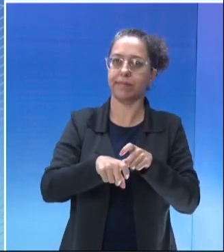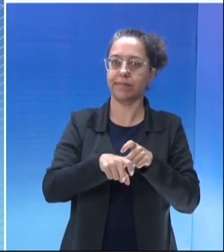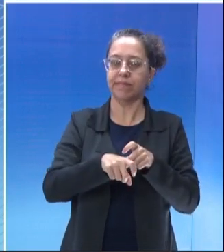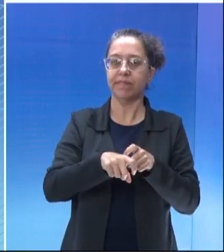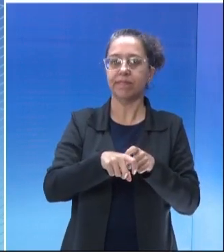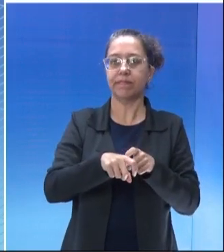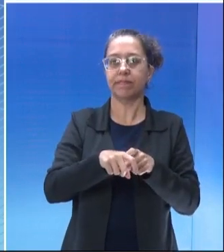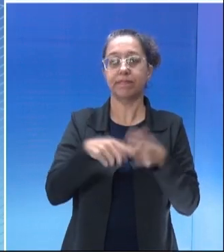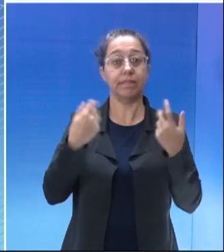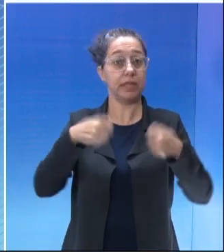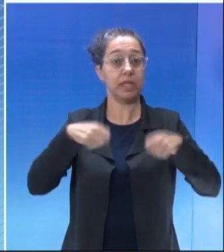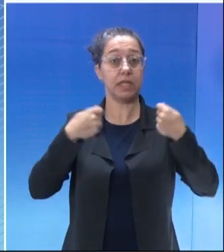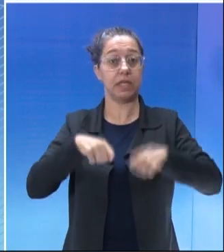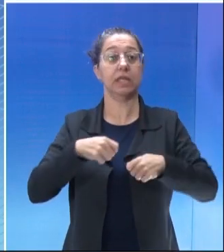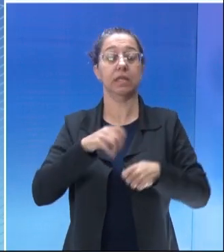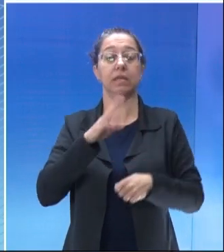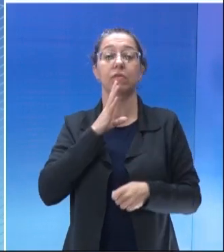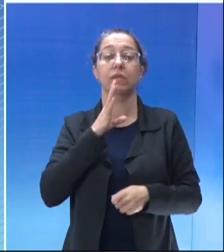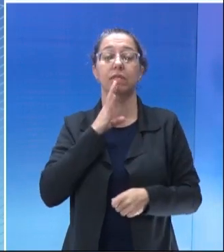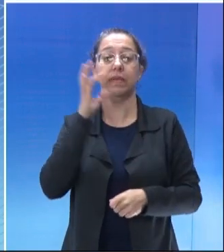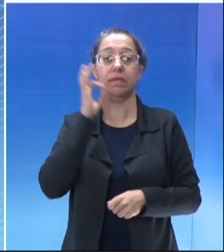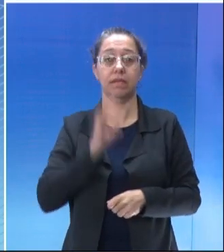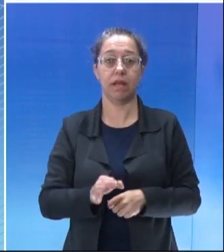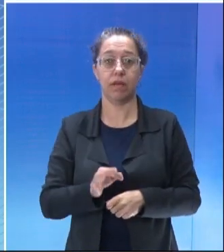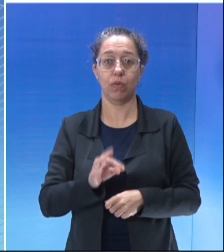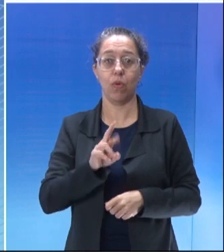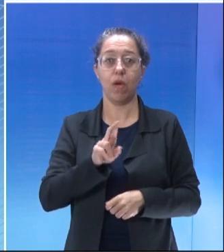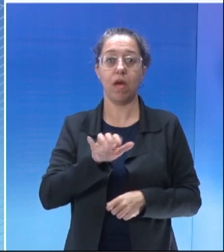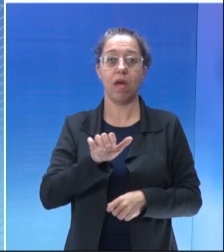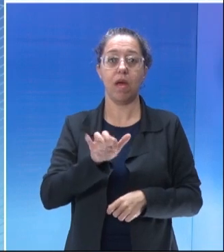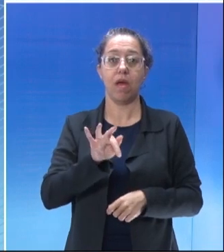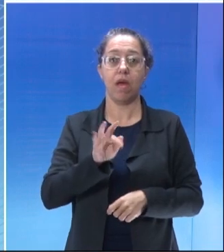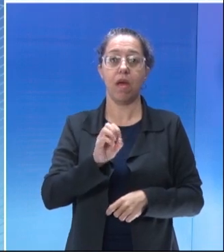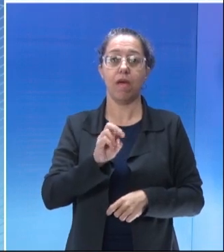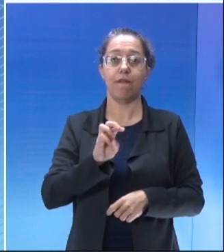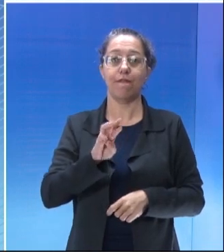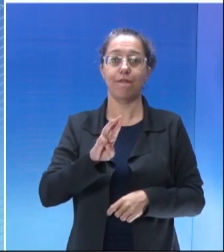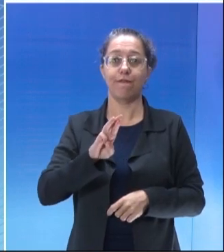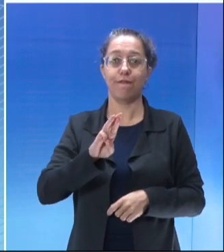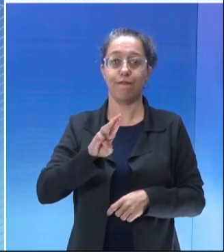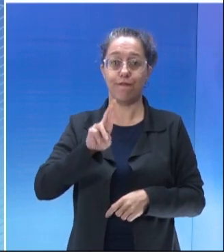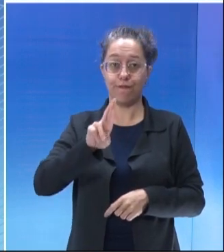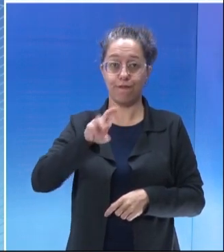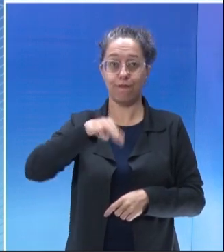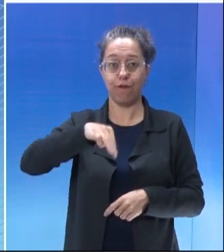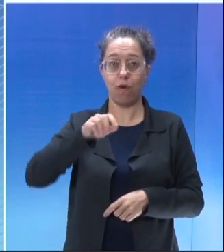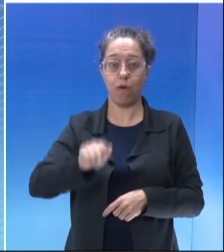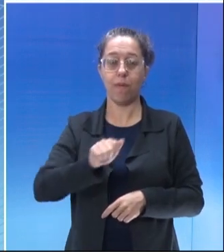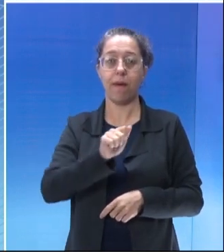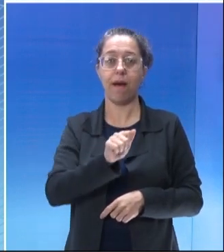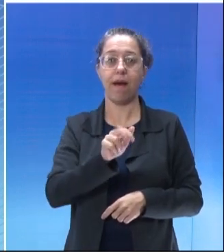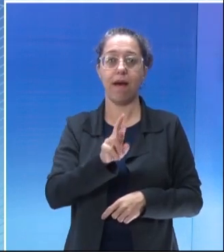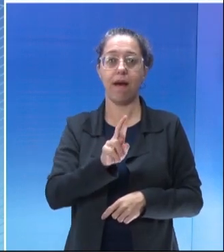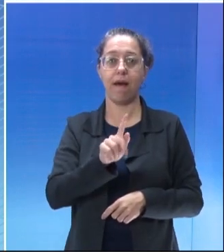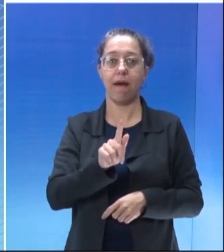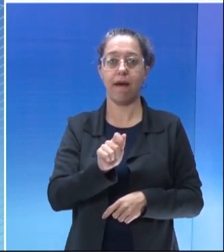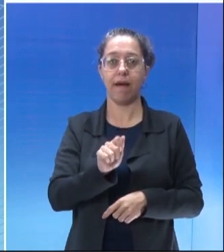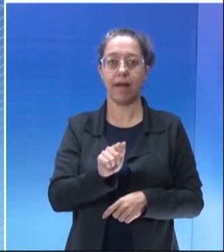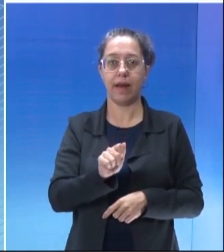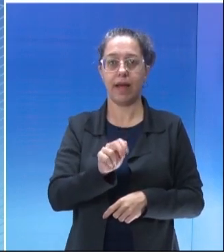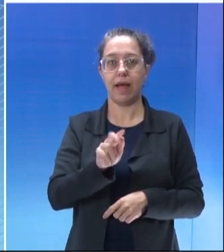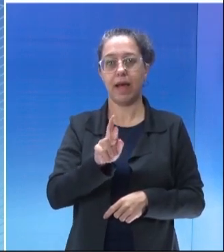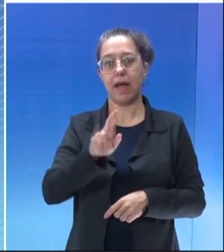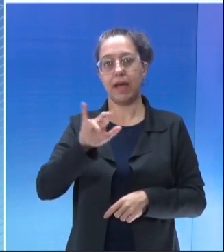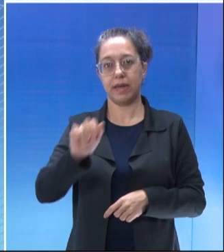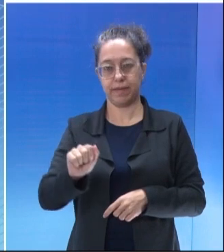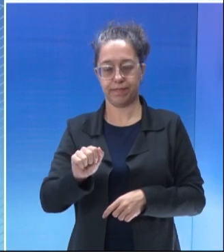fazer o exame do Enem, ele tem que saber o que é reforma agrária. Reforma agrária é um tema muito amplo, muito discutido, muito debatido, e que